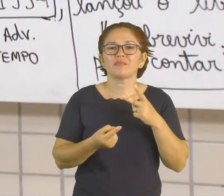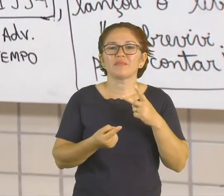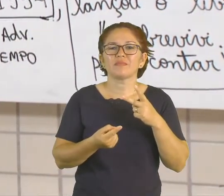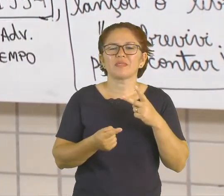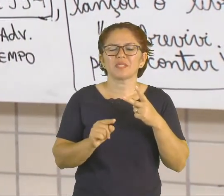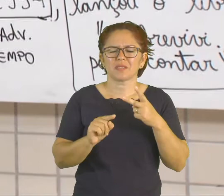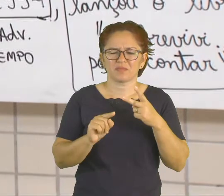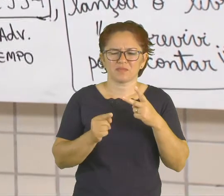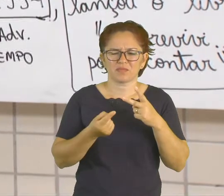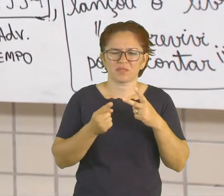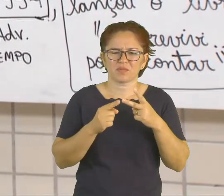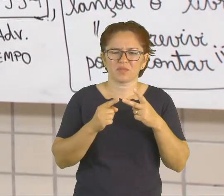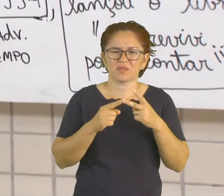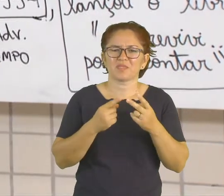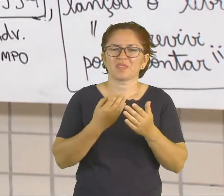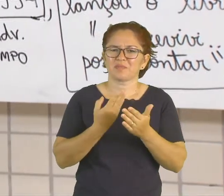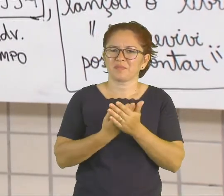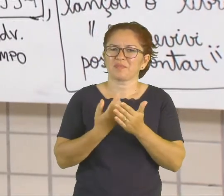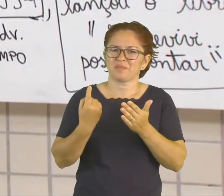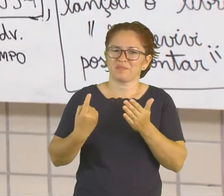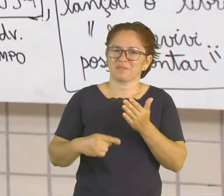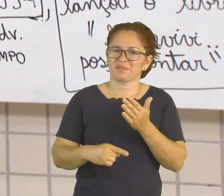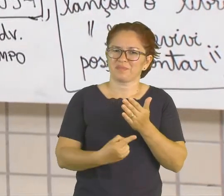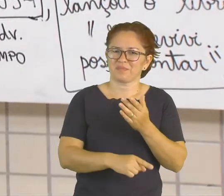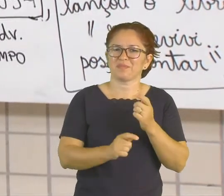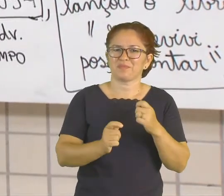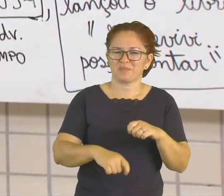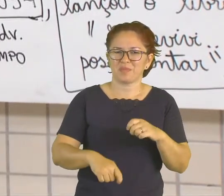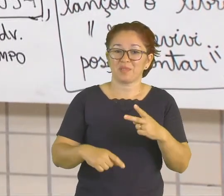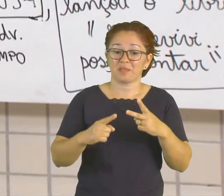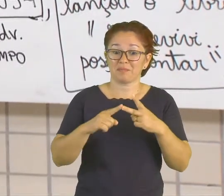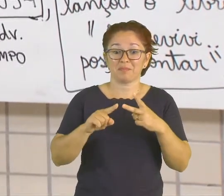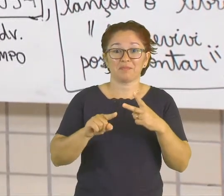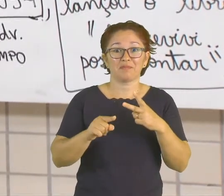estudo mais complexo, porque existem algumas regras